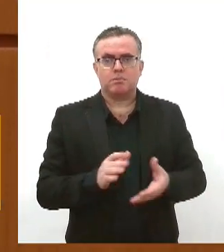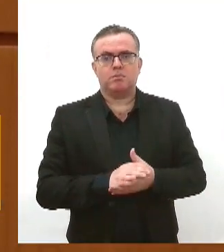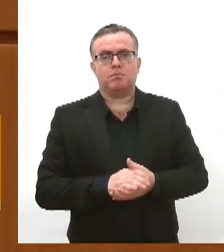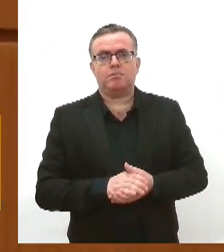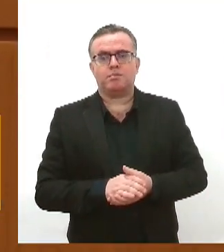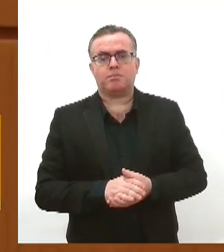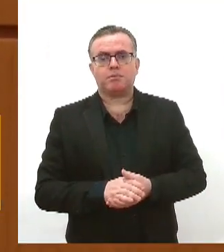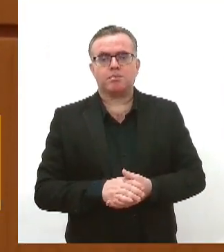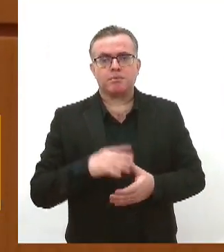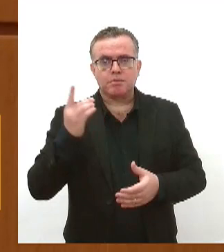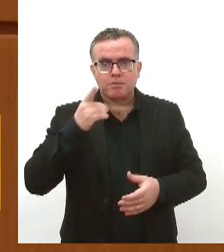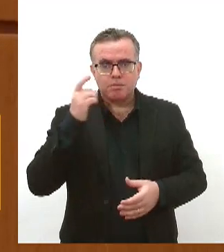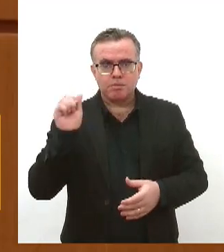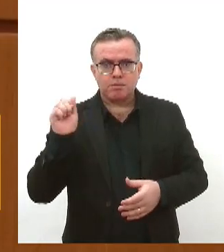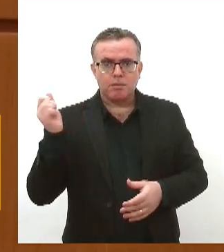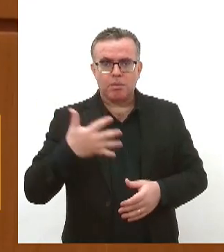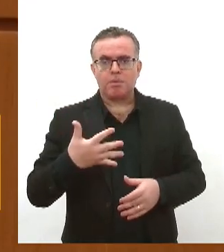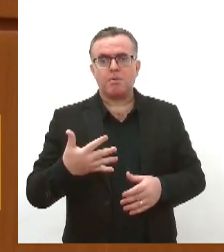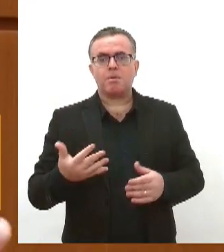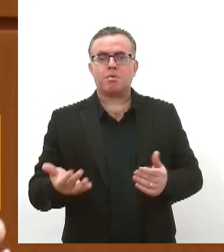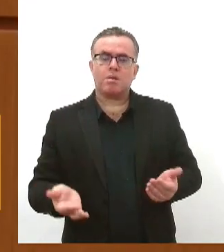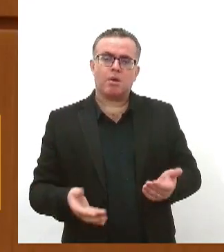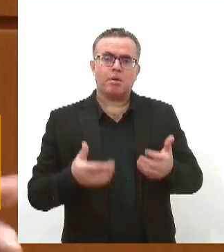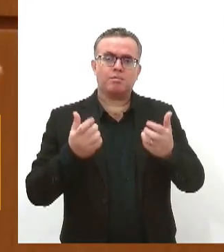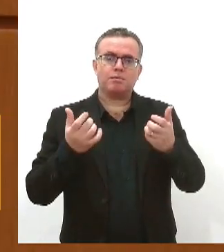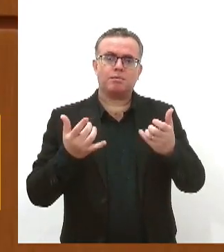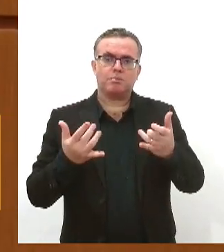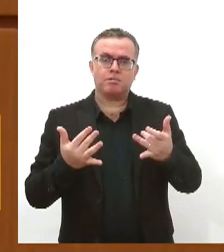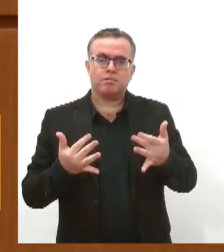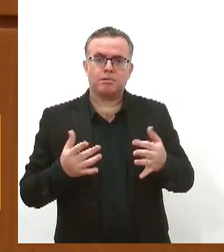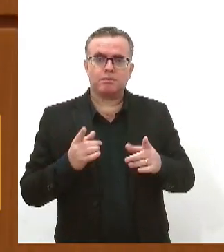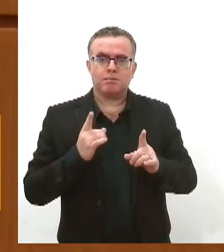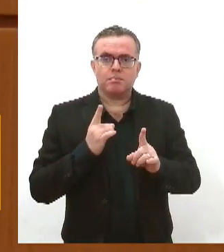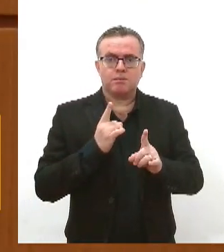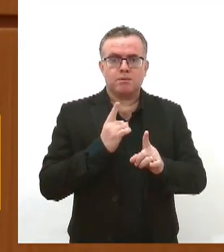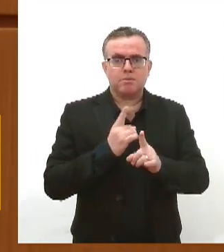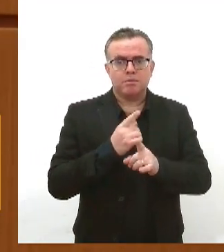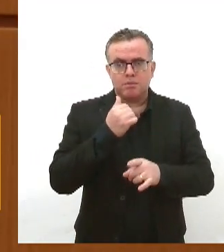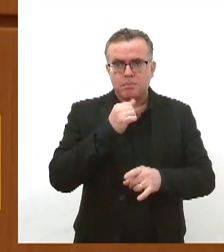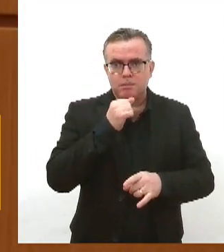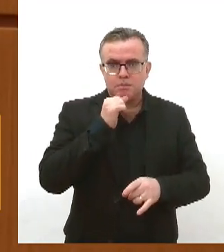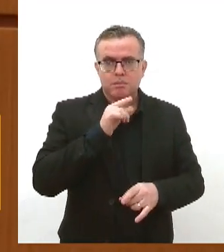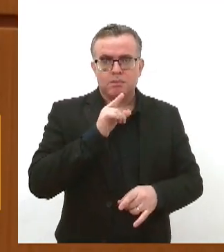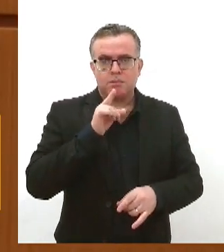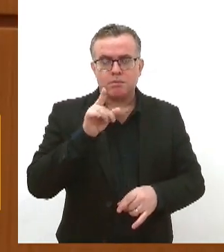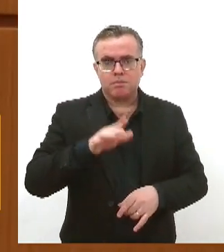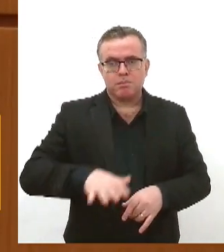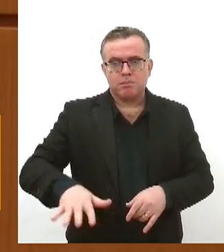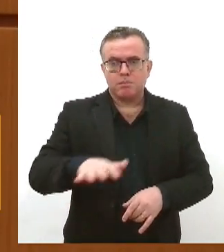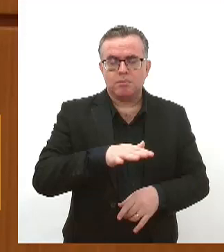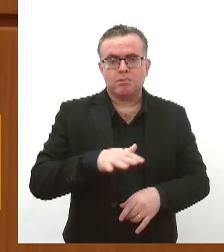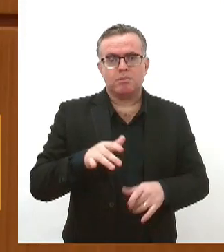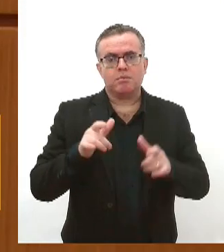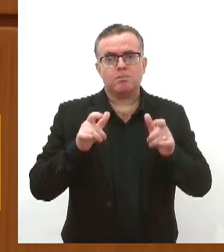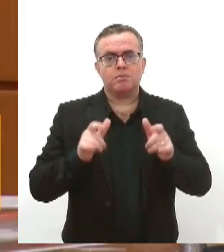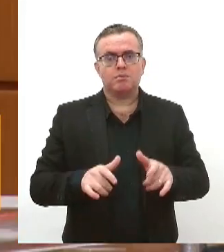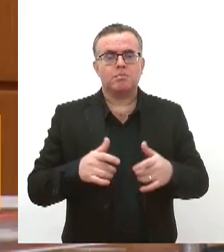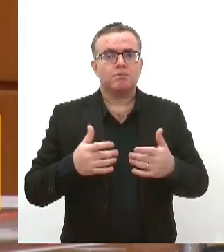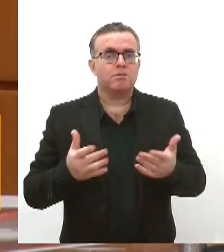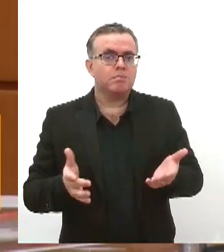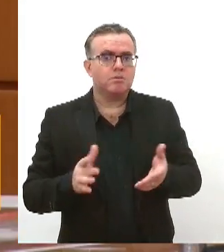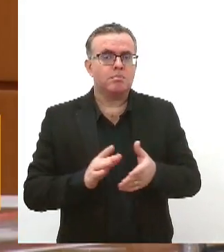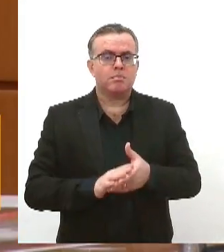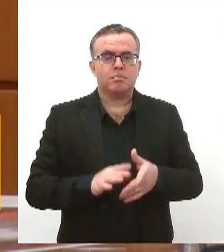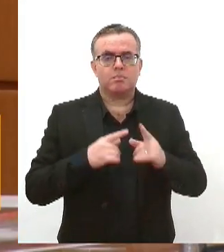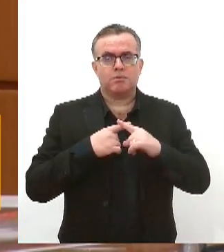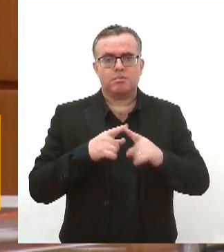Linda Brasil falou do encontro com mães que moram na zona de expansão, as quais reclamam de dificuldades